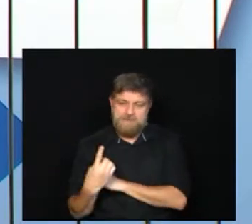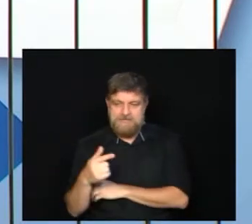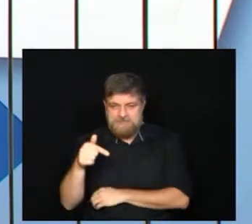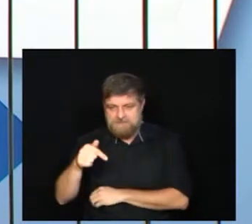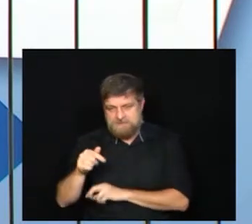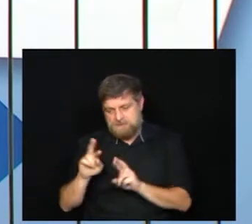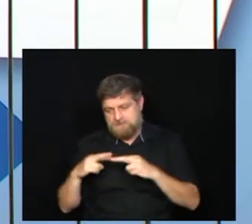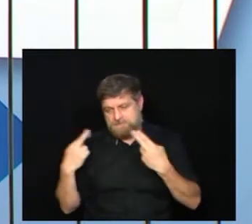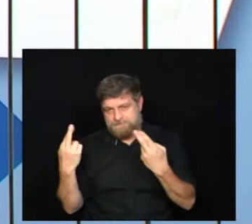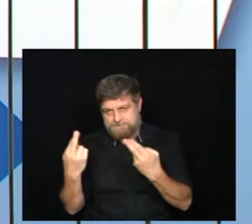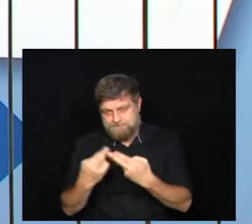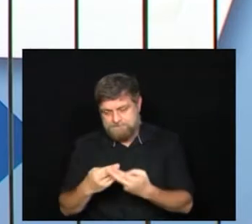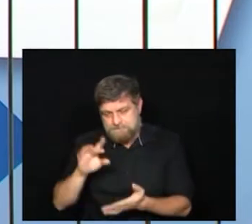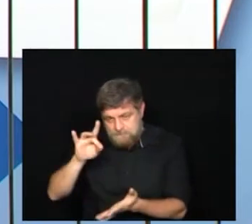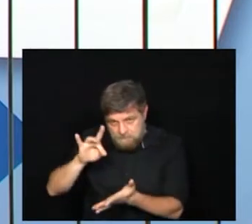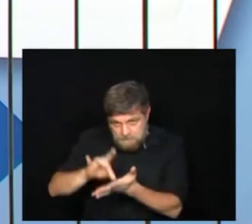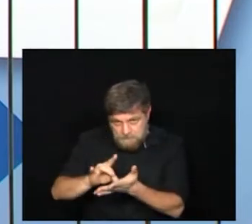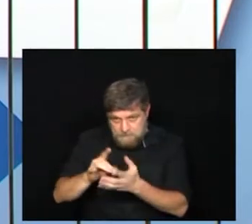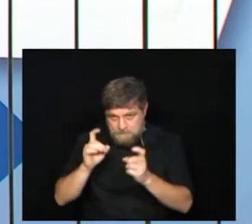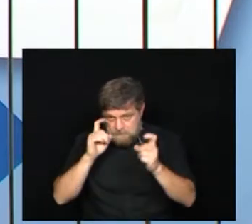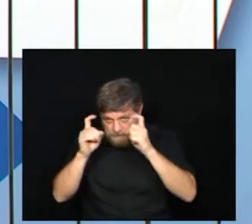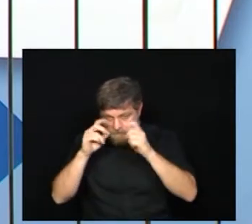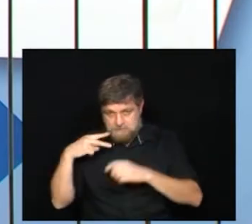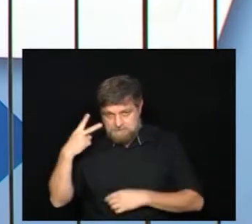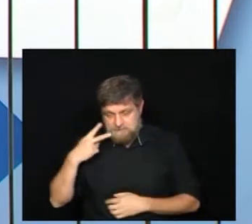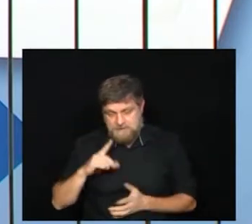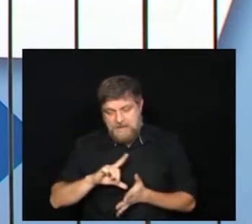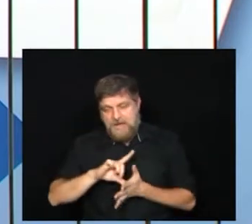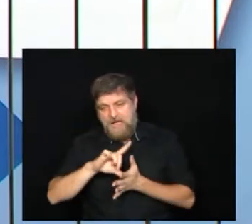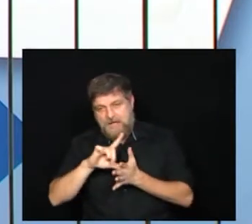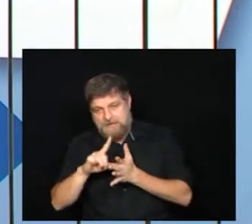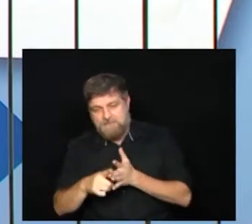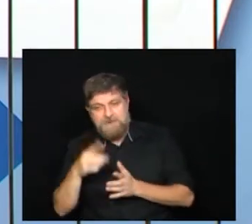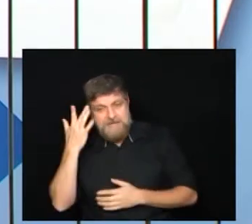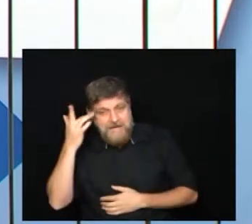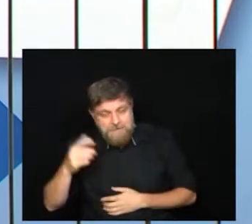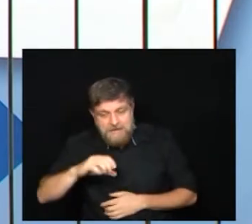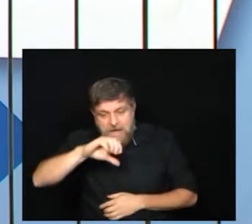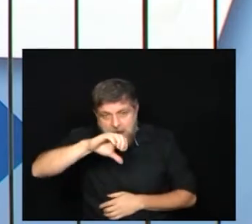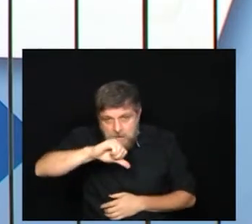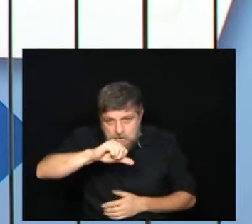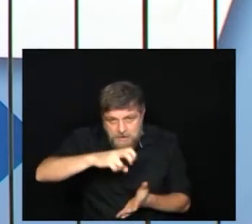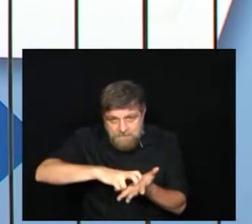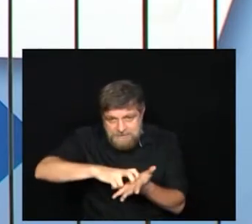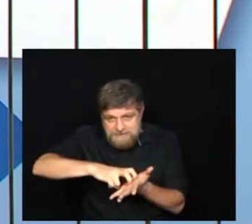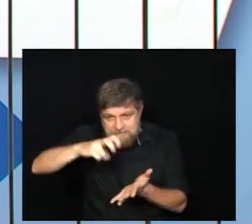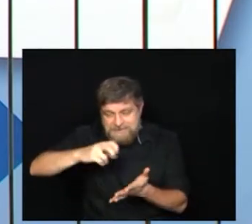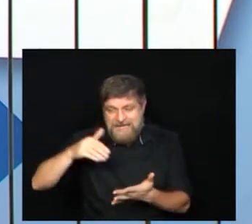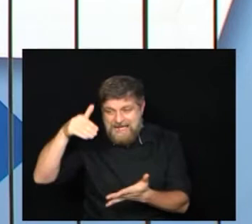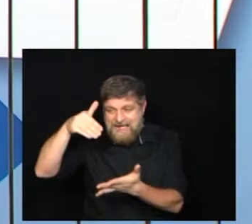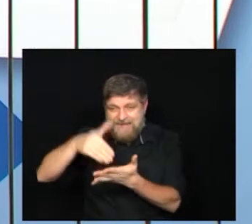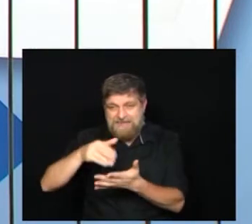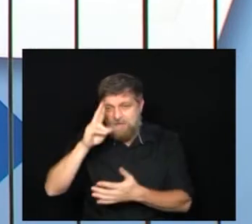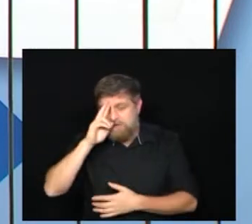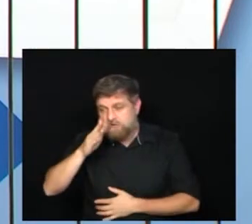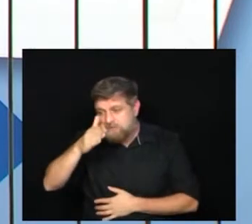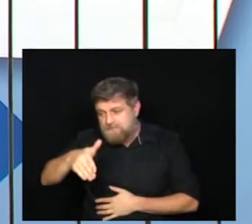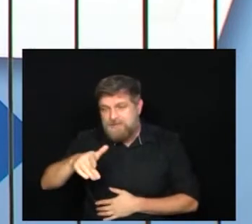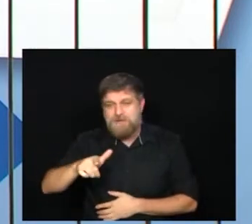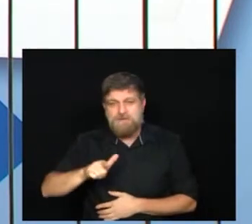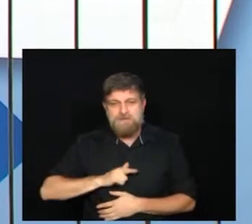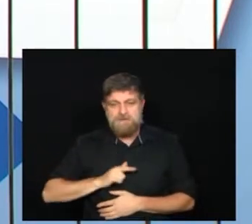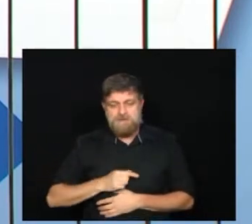17ª reunião ordinária e amanhã, logo a partir das 9h30 ao 12h30, nós temos